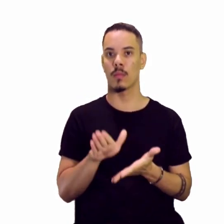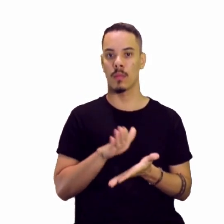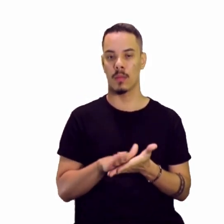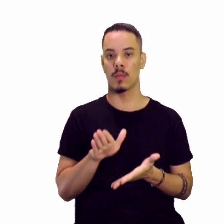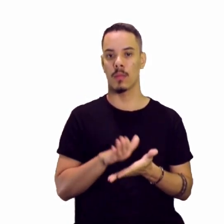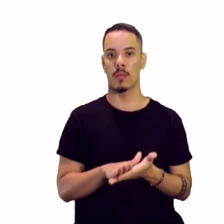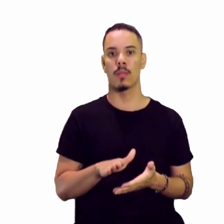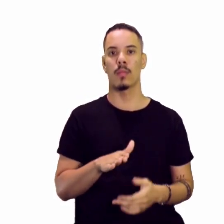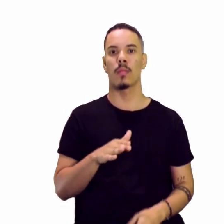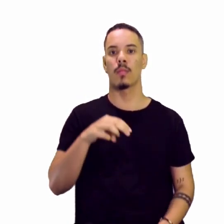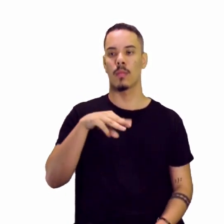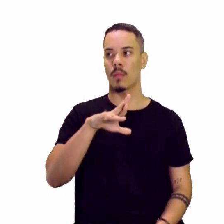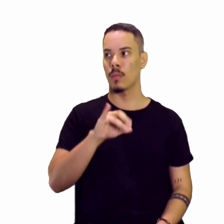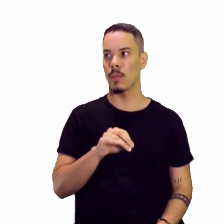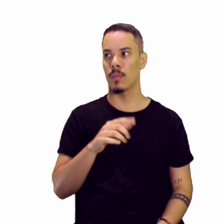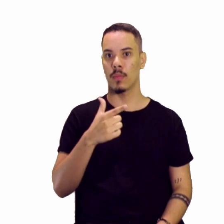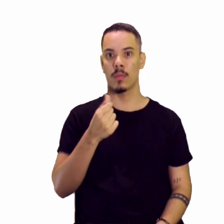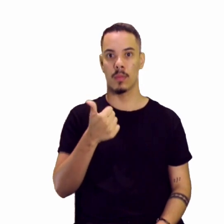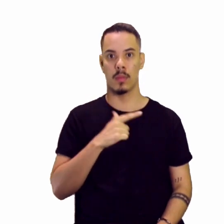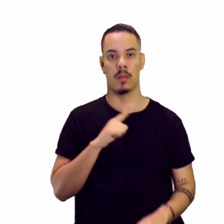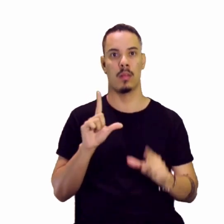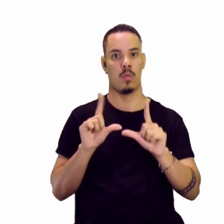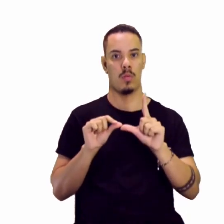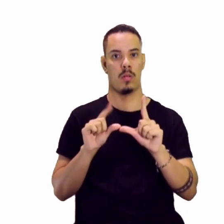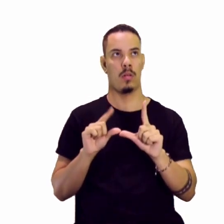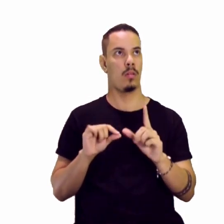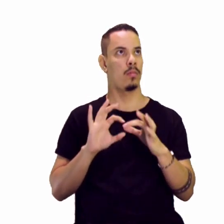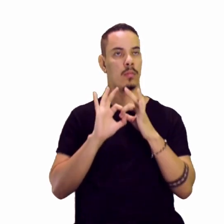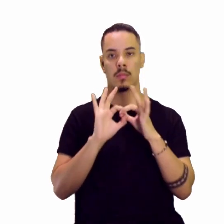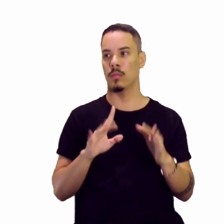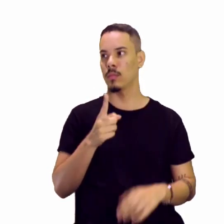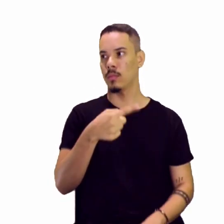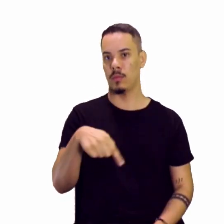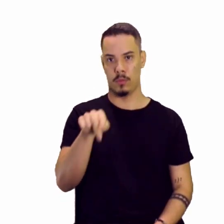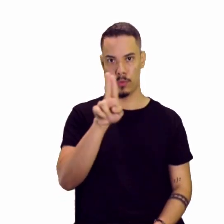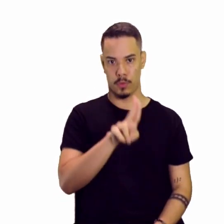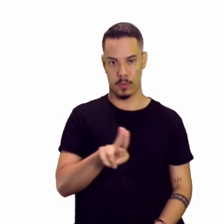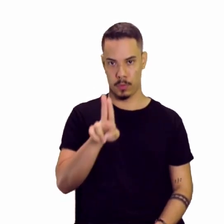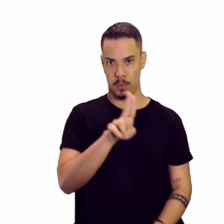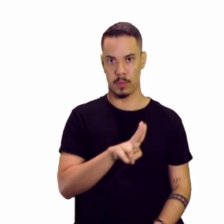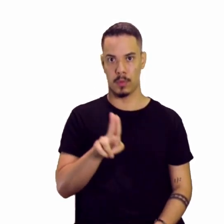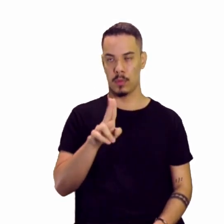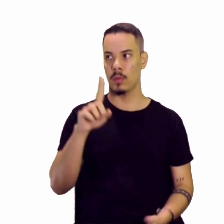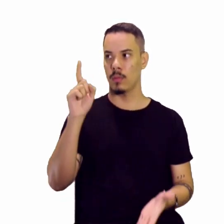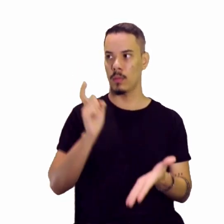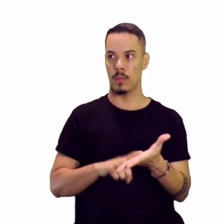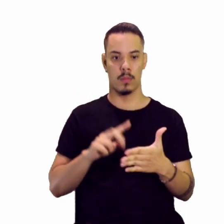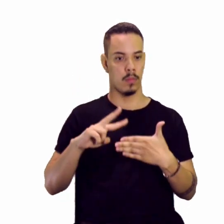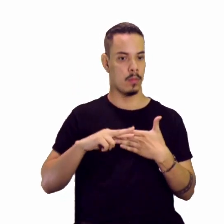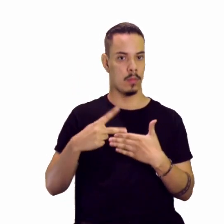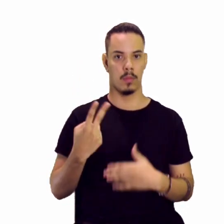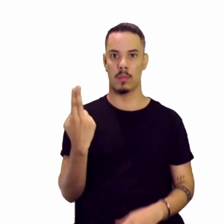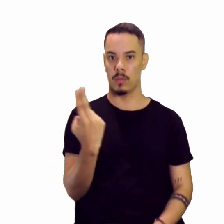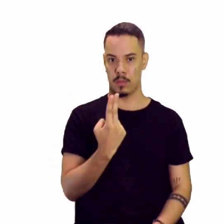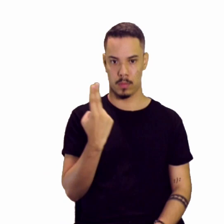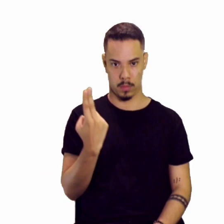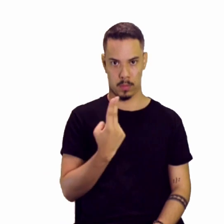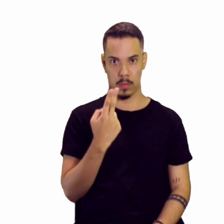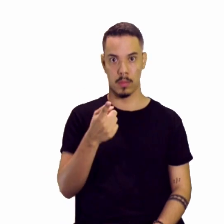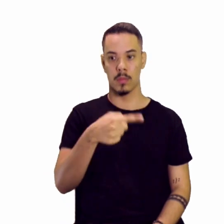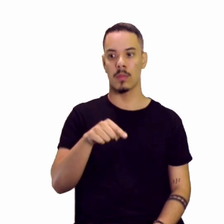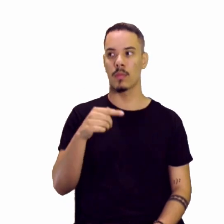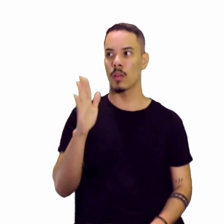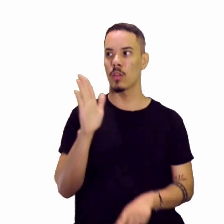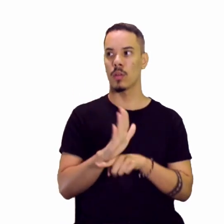março de 2013. E tá ali o link, né? O link tá aí, é só utilizar. Dá um Ctrl e clica, já era. Que vai ajudar você a